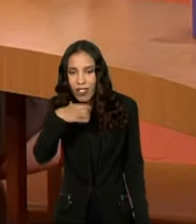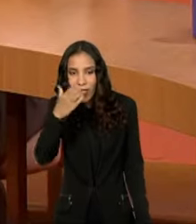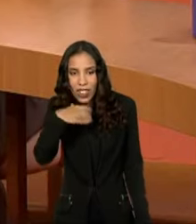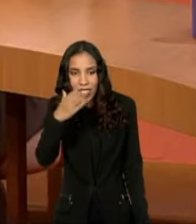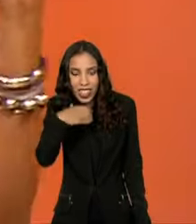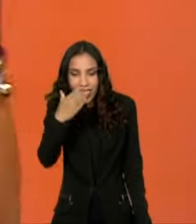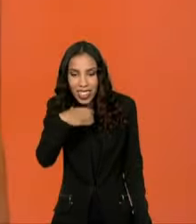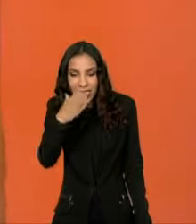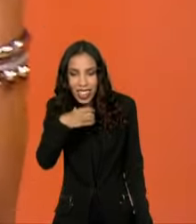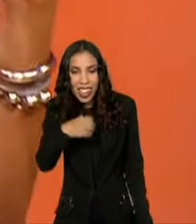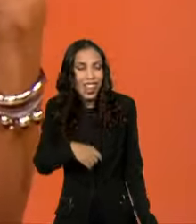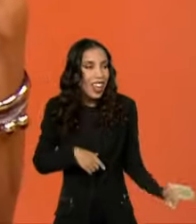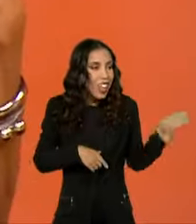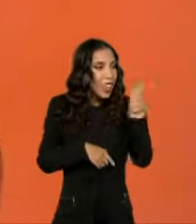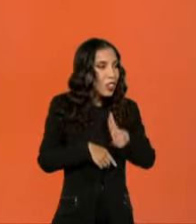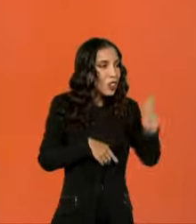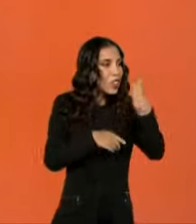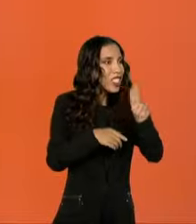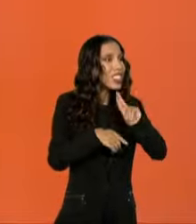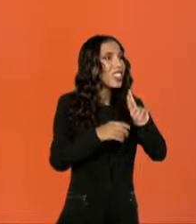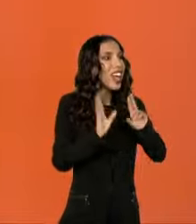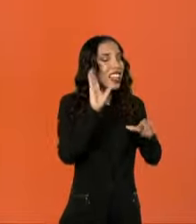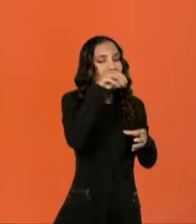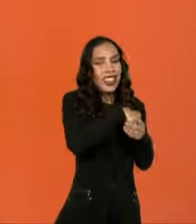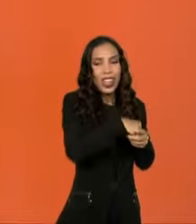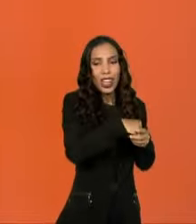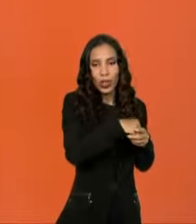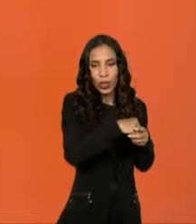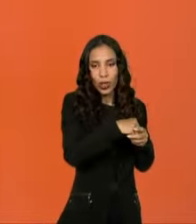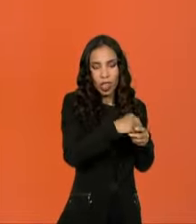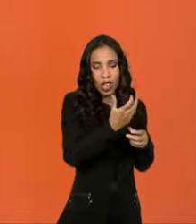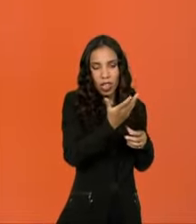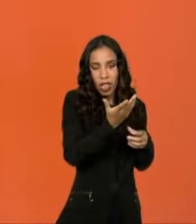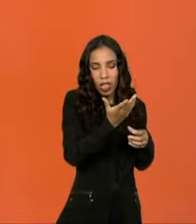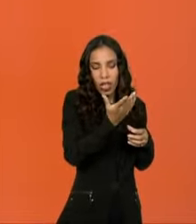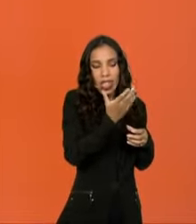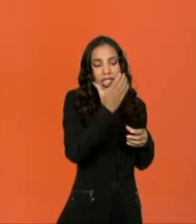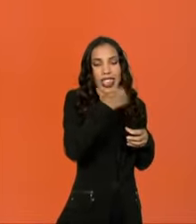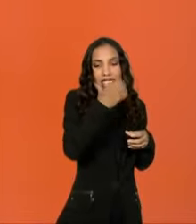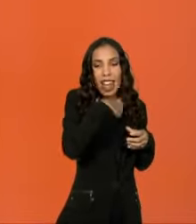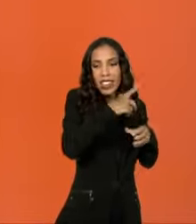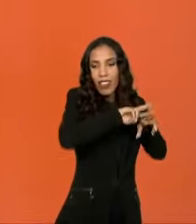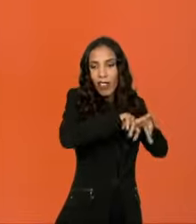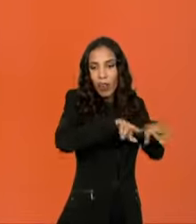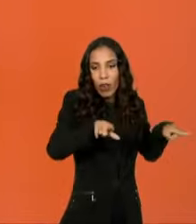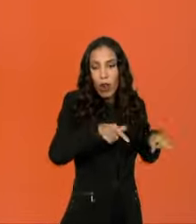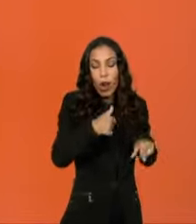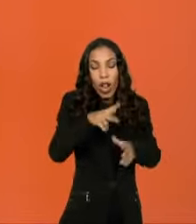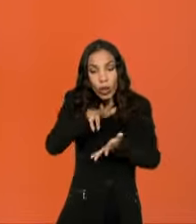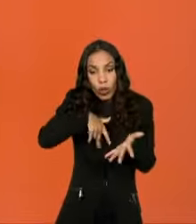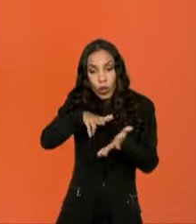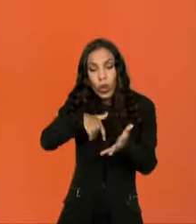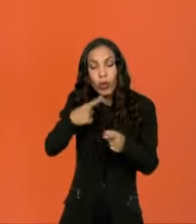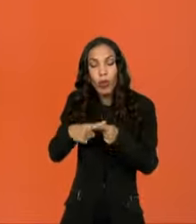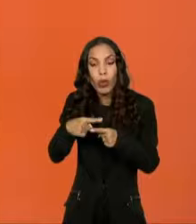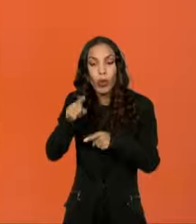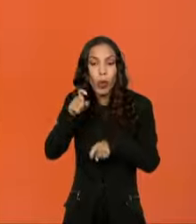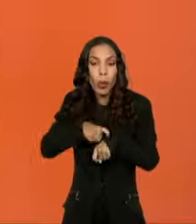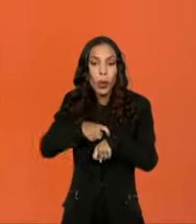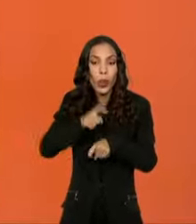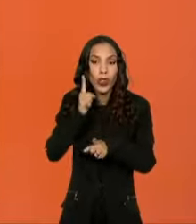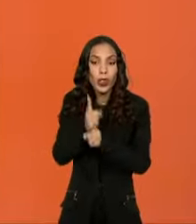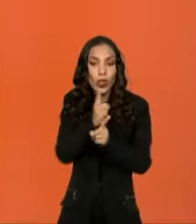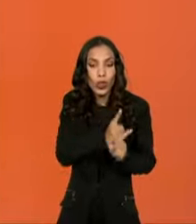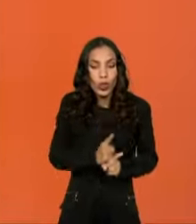você aprender. Então, eu estou lendo porque é exatamente isso. É um momento que eu estou descobrindo, vamos supor, o YouTube.